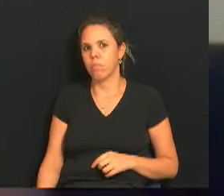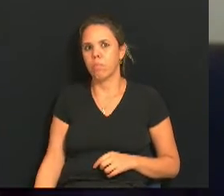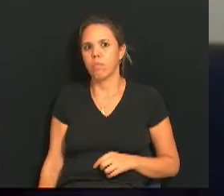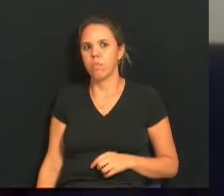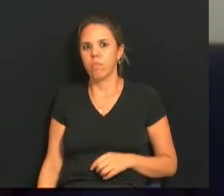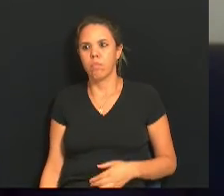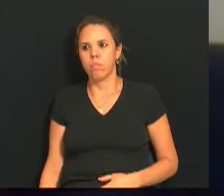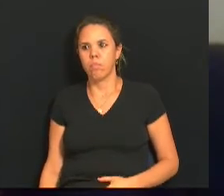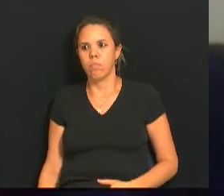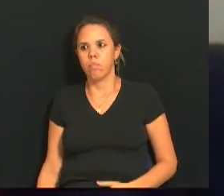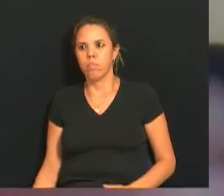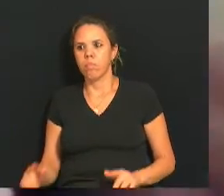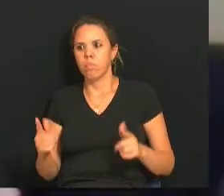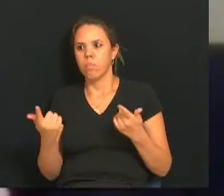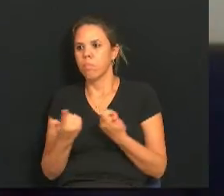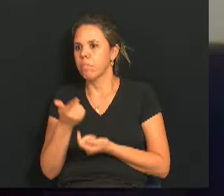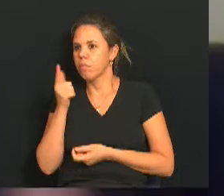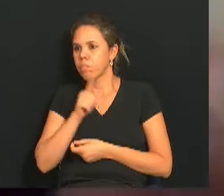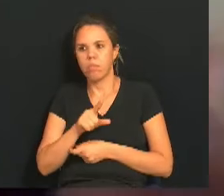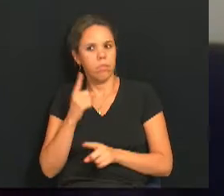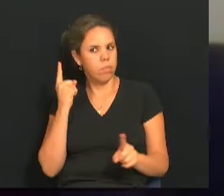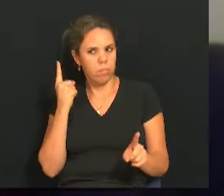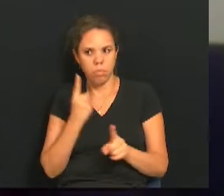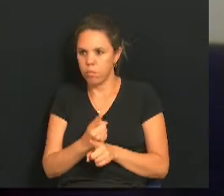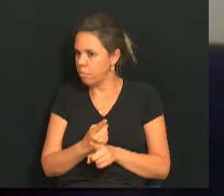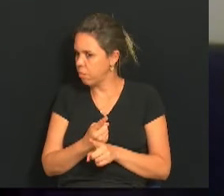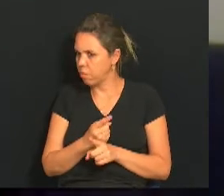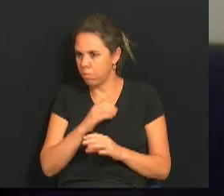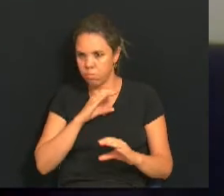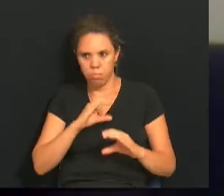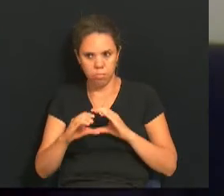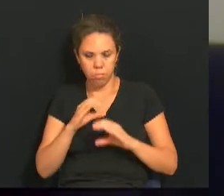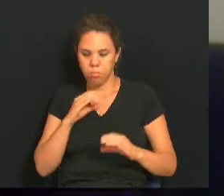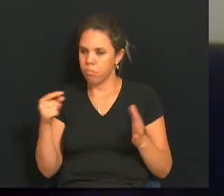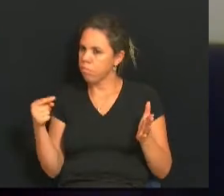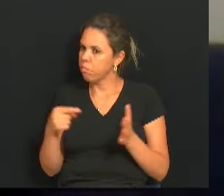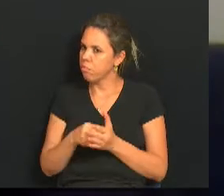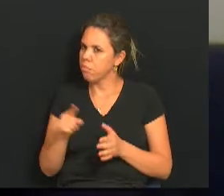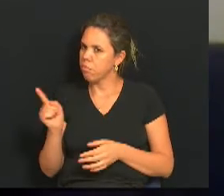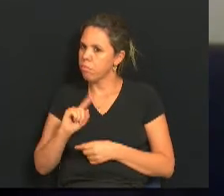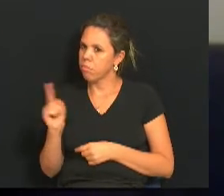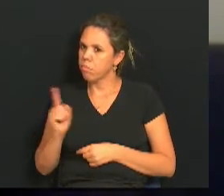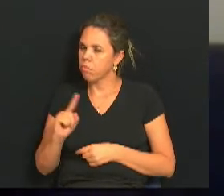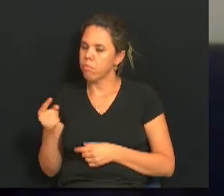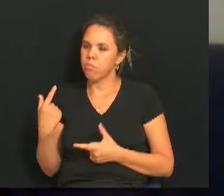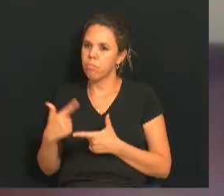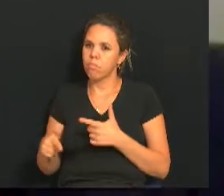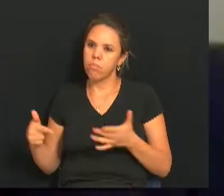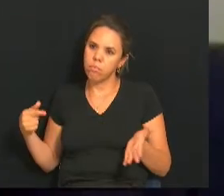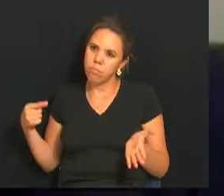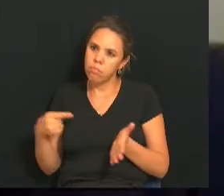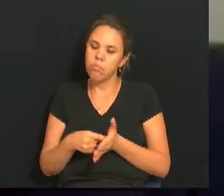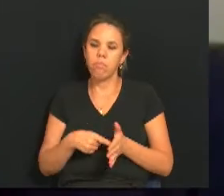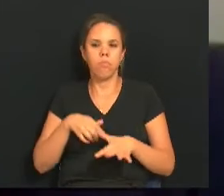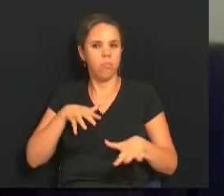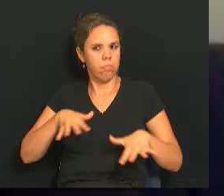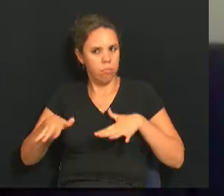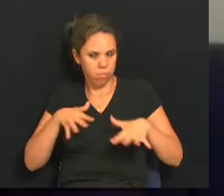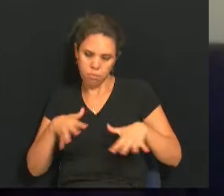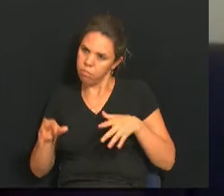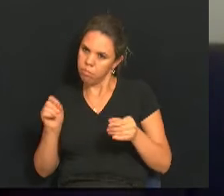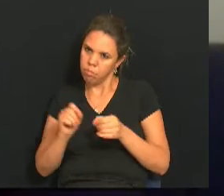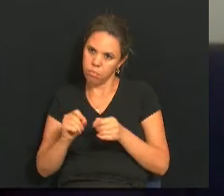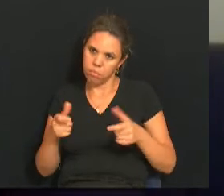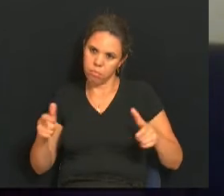esse grupo não conseguiu encontrar os canais de denúncia desse abuso, né? E aí o movimento que foi feito foi uma